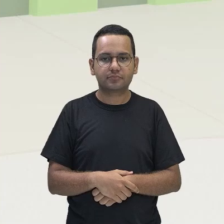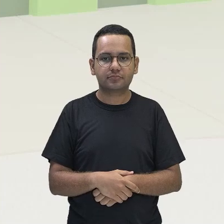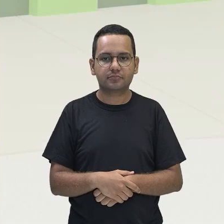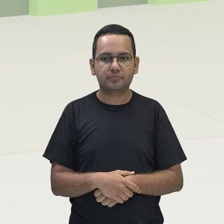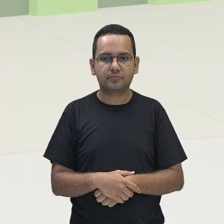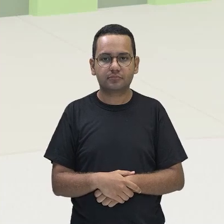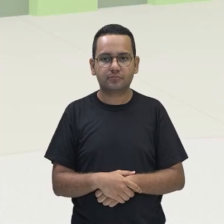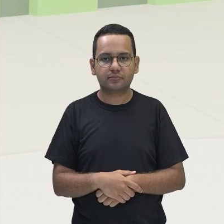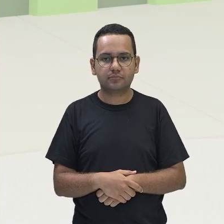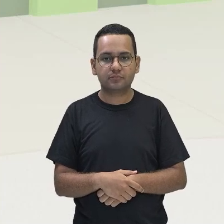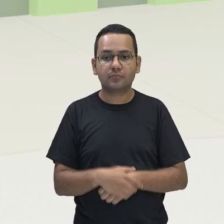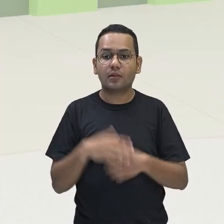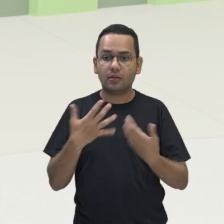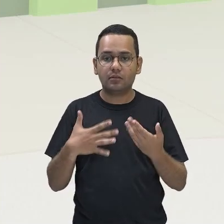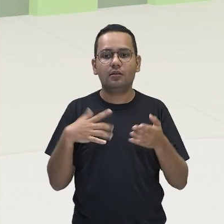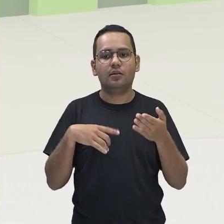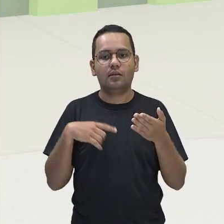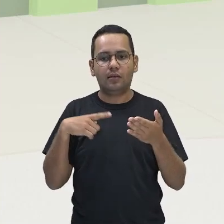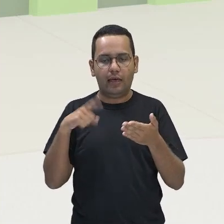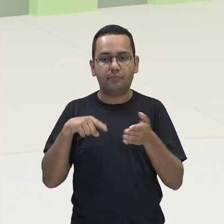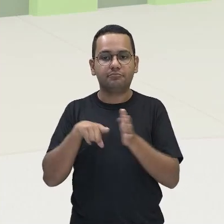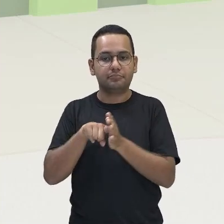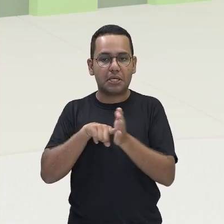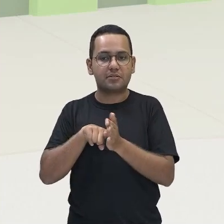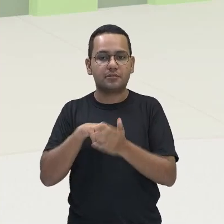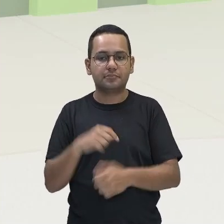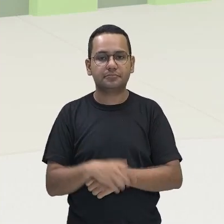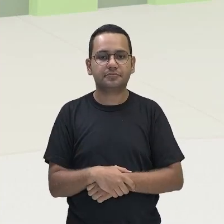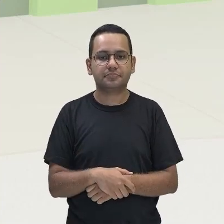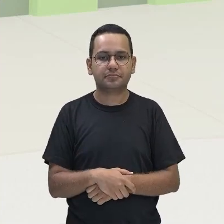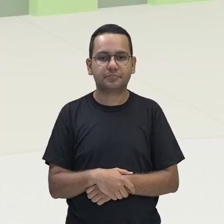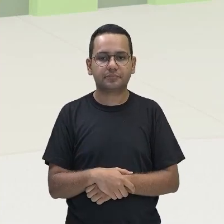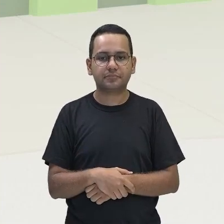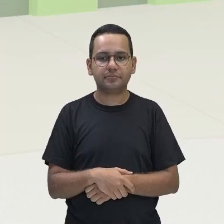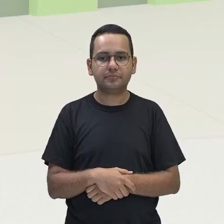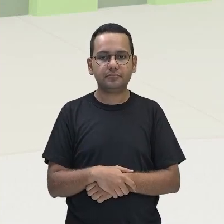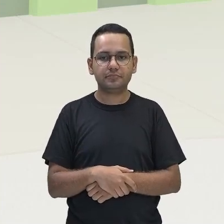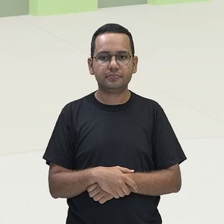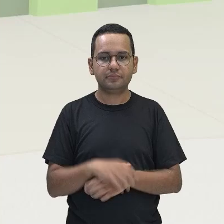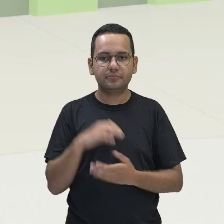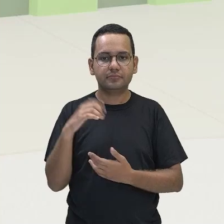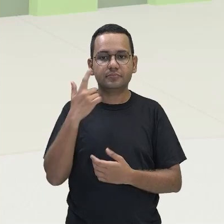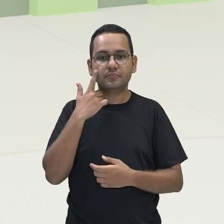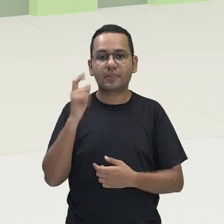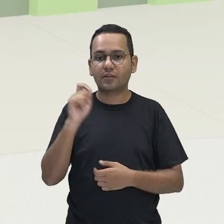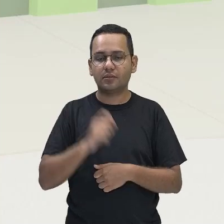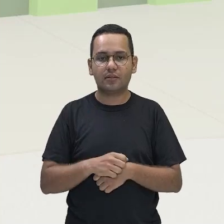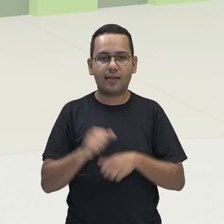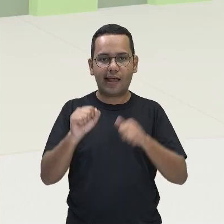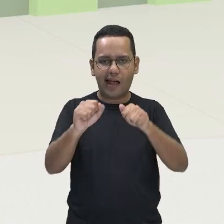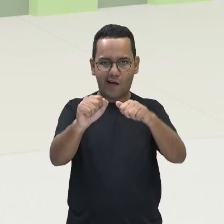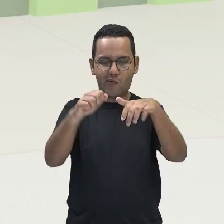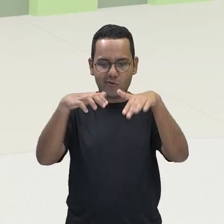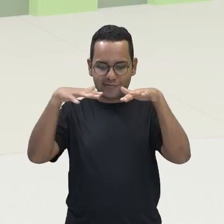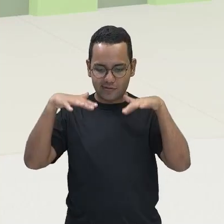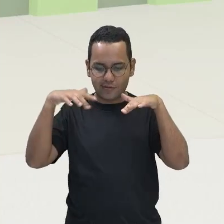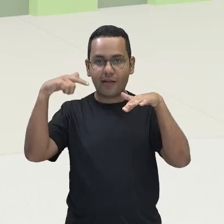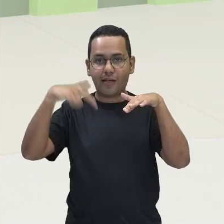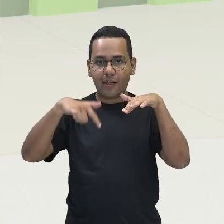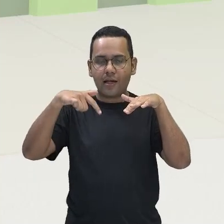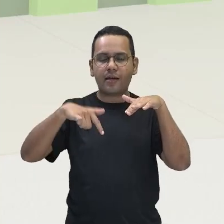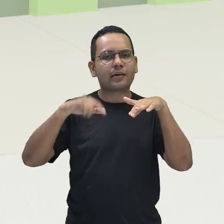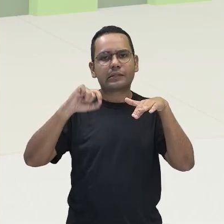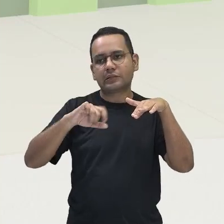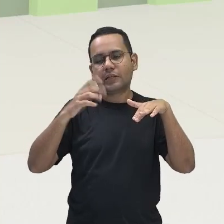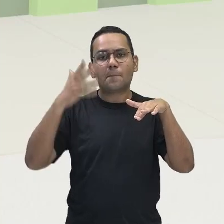todos esses são frutos de pesquisa científica. E aí é que tem assim esses auditórios, né, nos